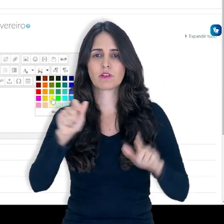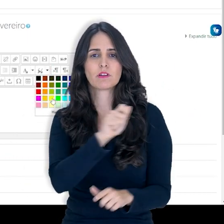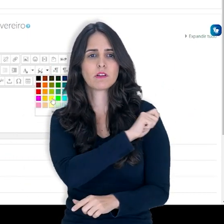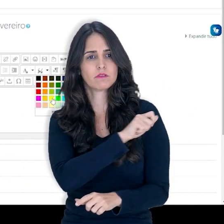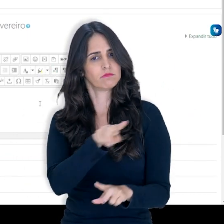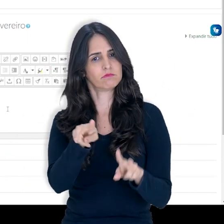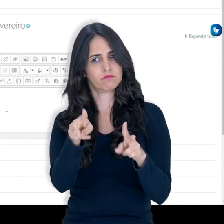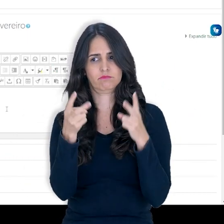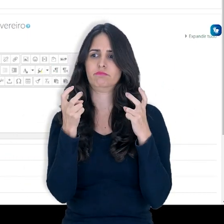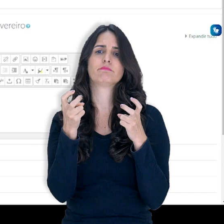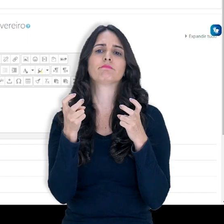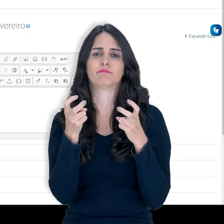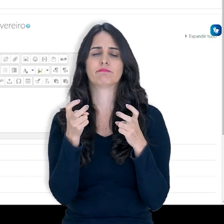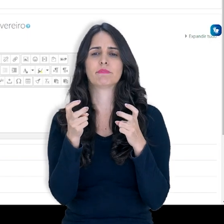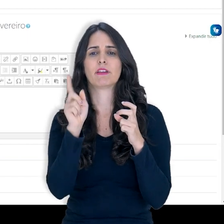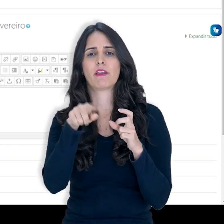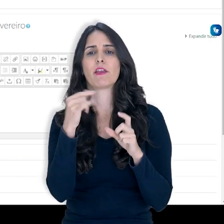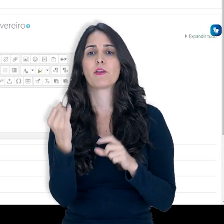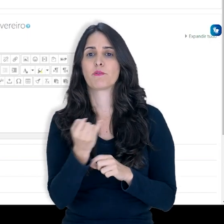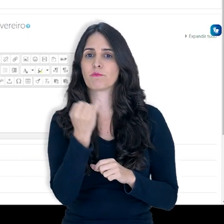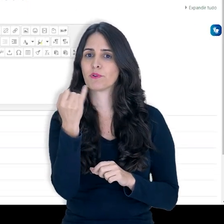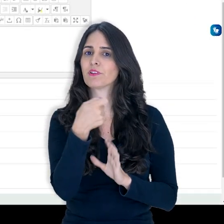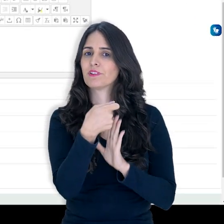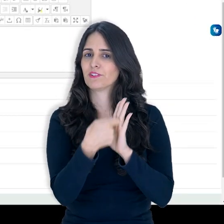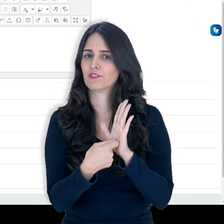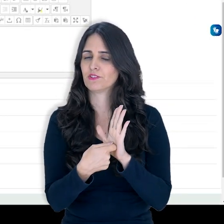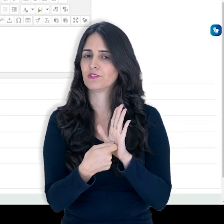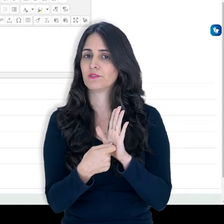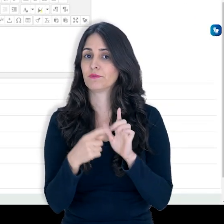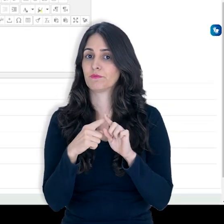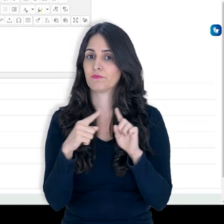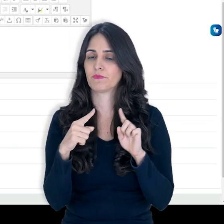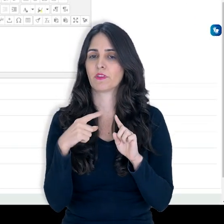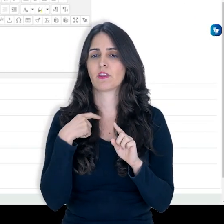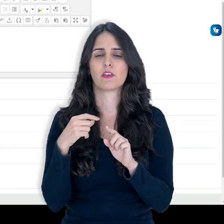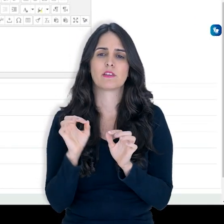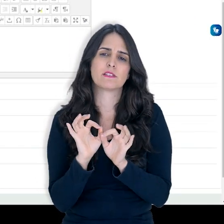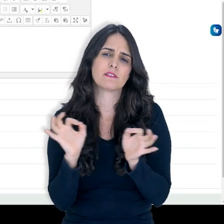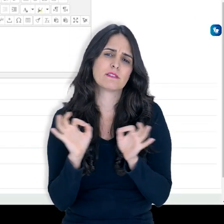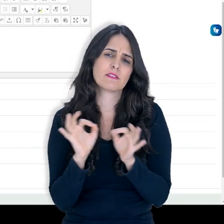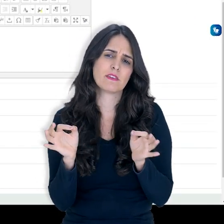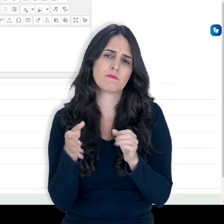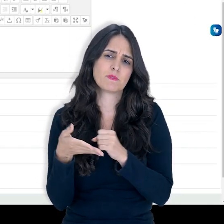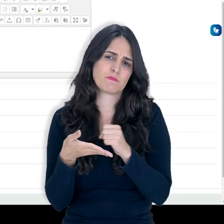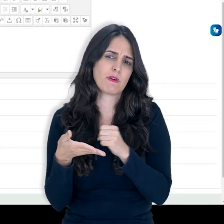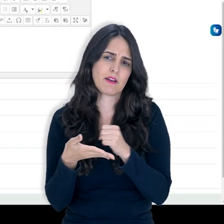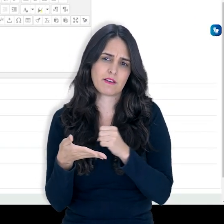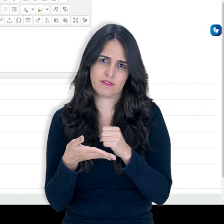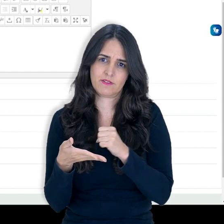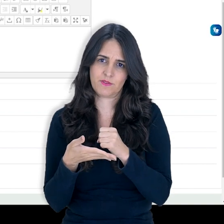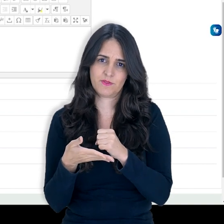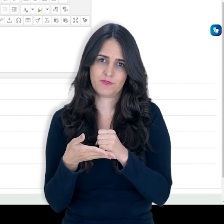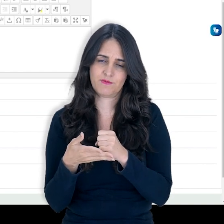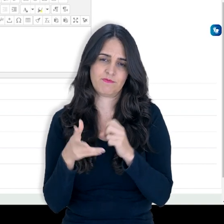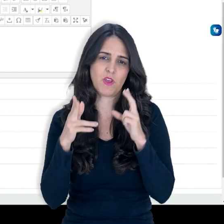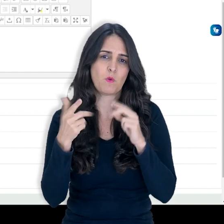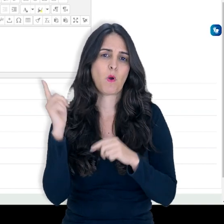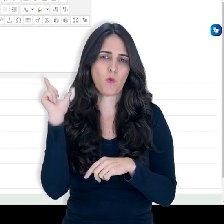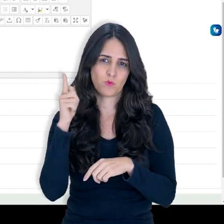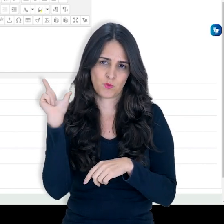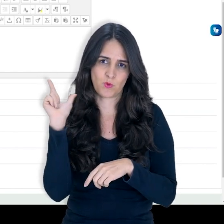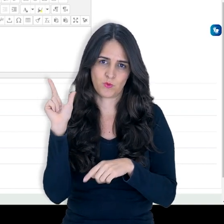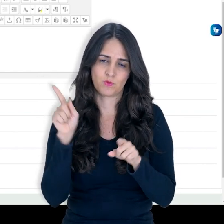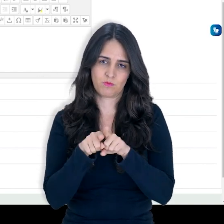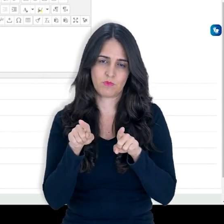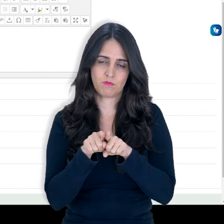o aluno perceba que é importante. As configurações são básicas aqui, as mesmas